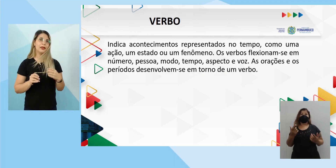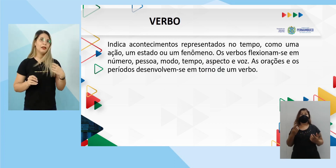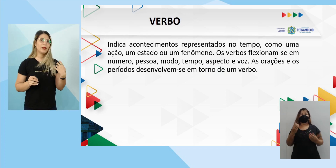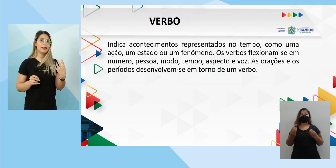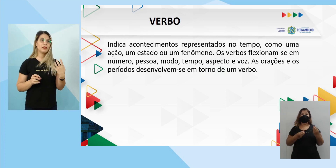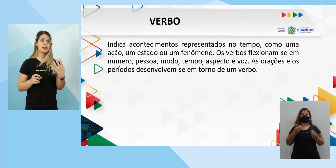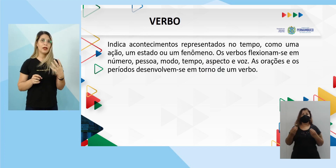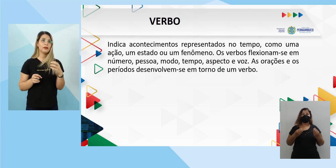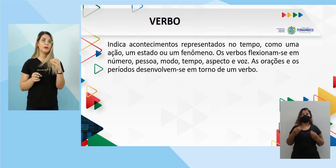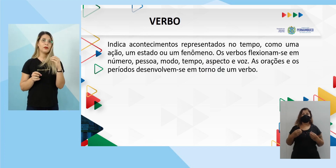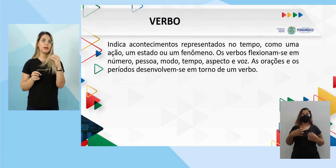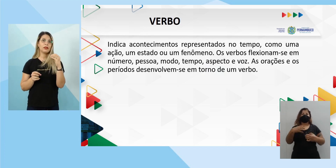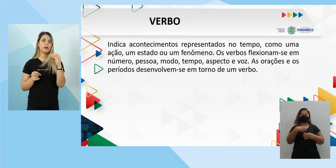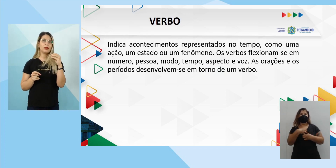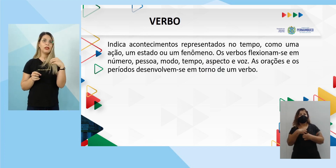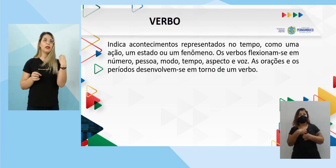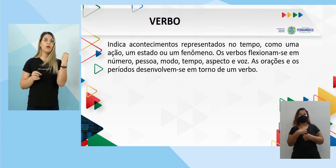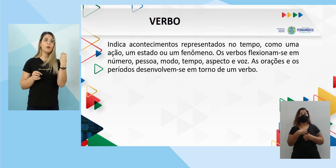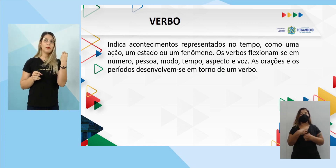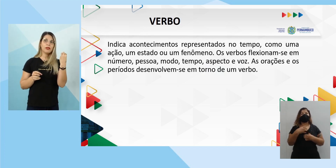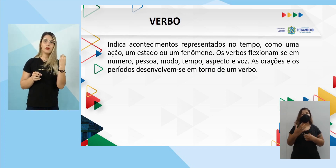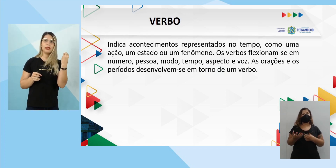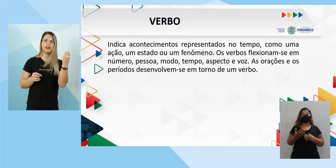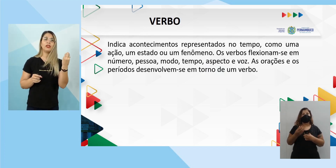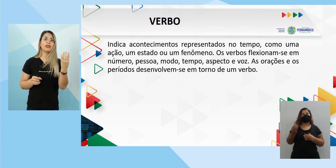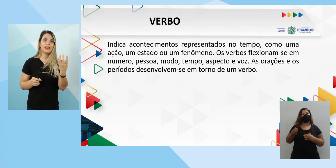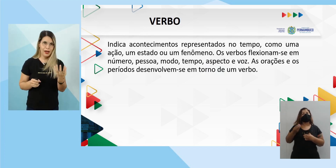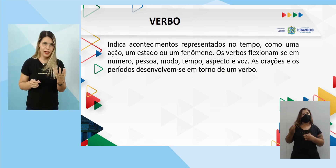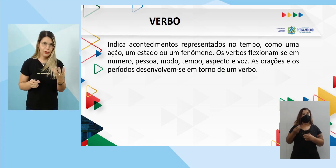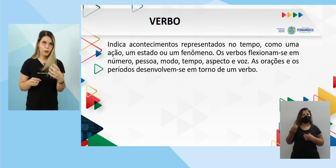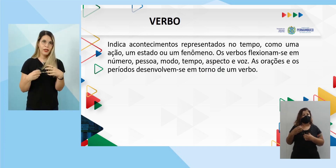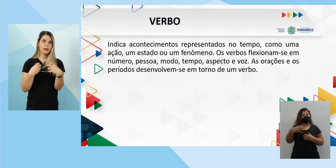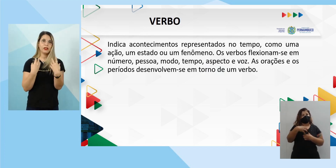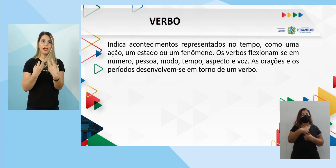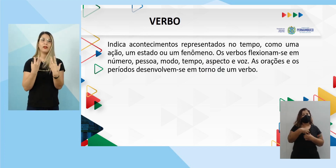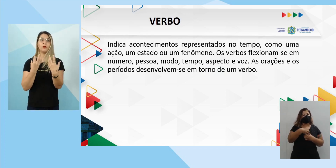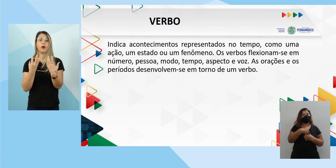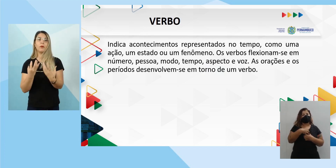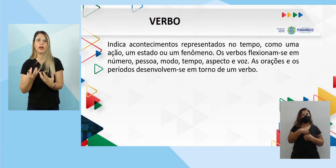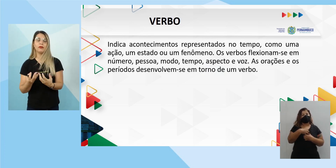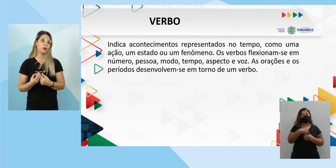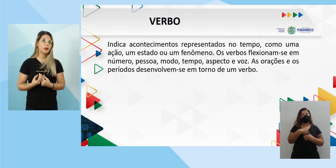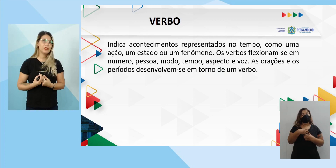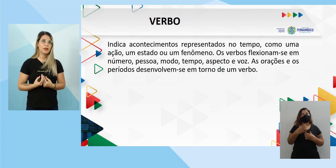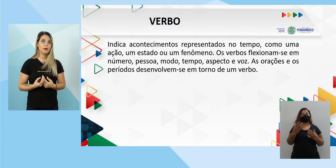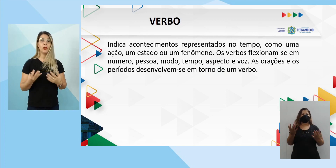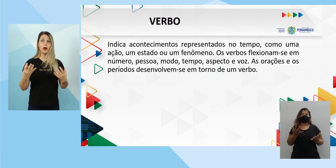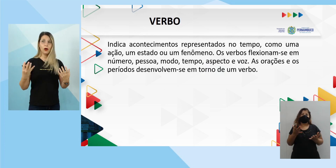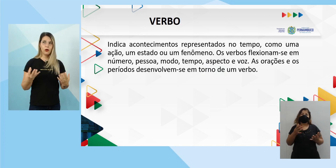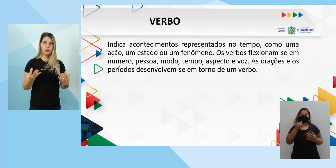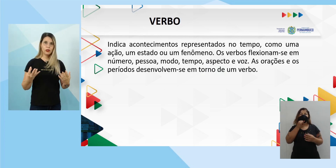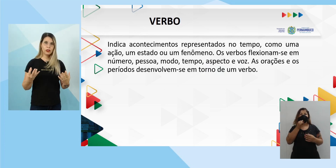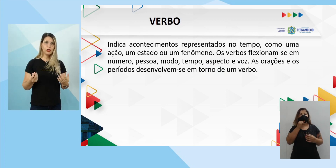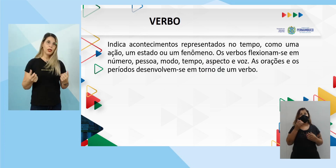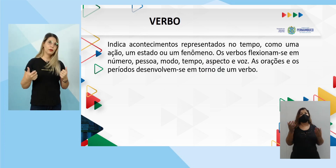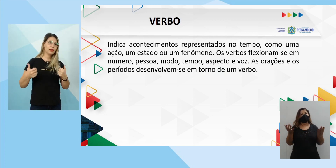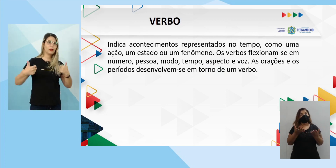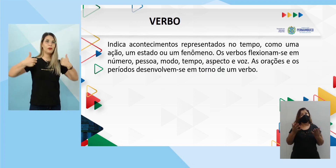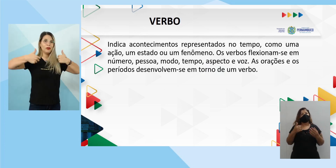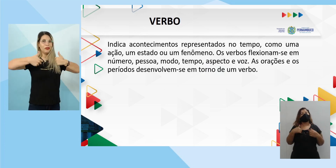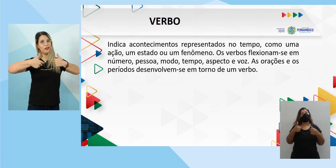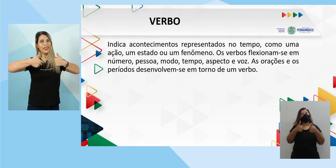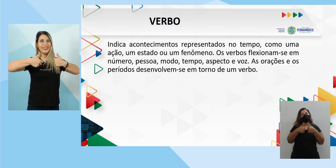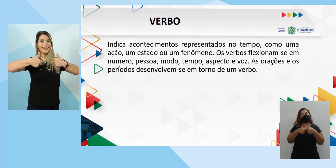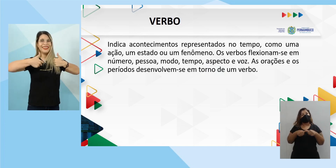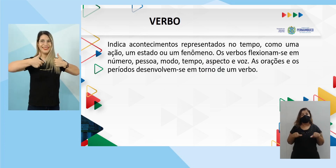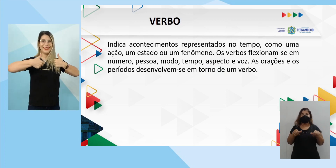tá? Mas estado no sentido de como a pessoa está, como ela está no momento. Então, por exemplo, hoje eu